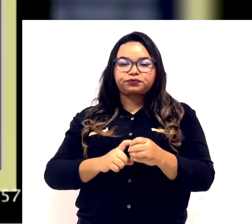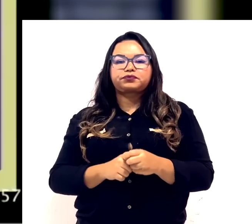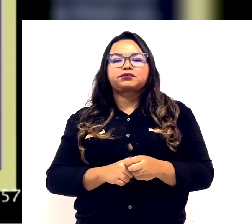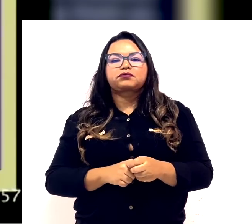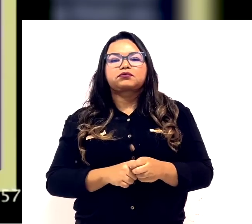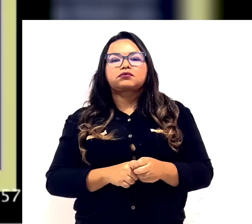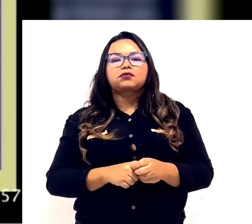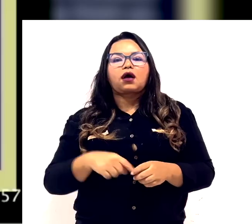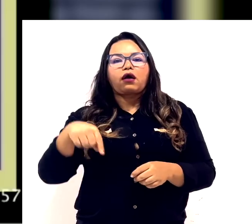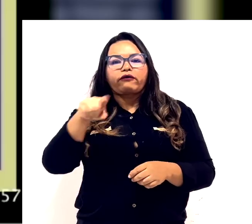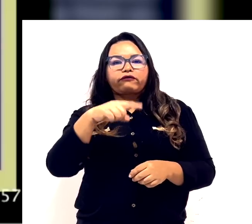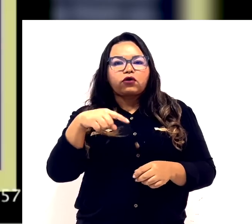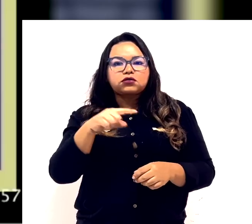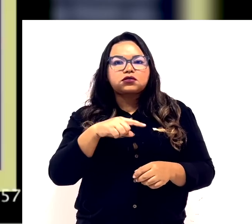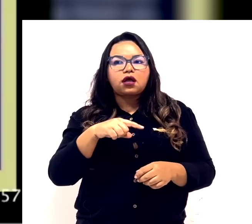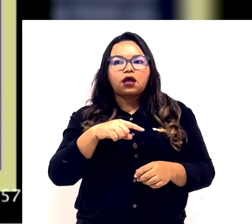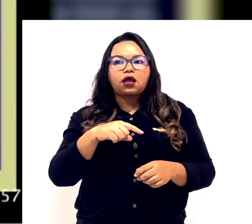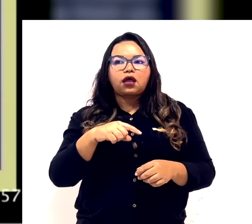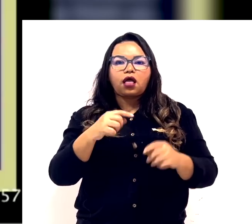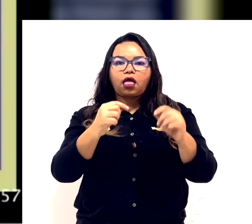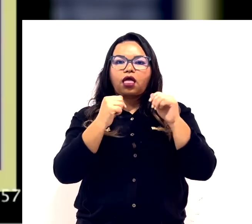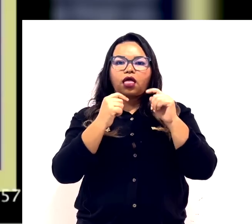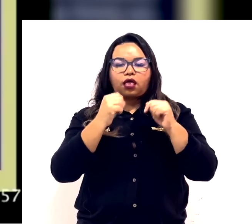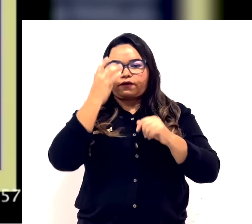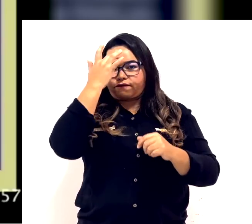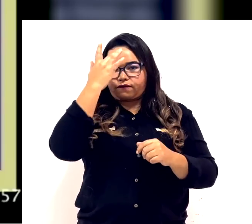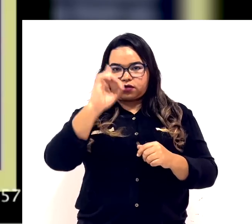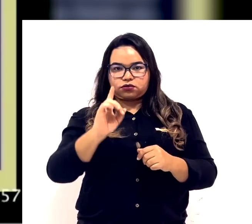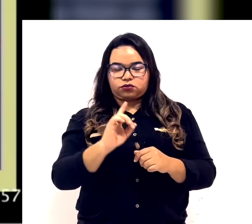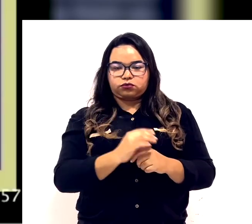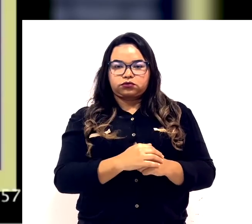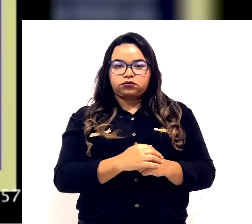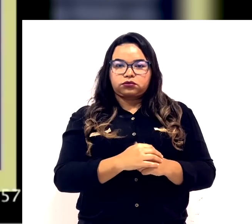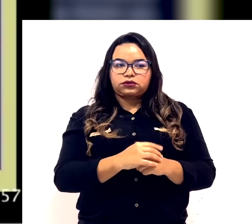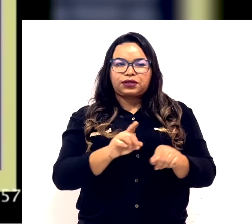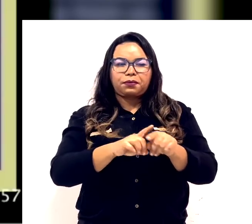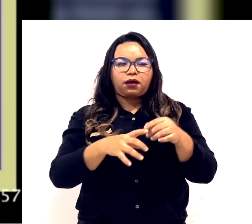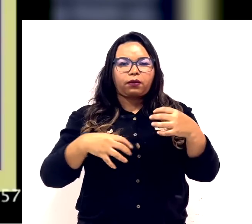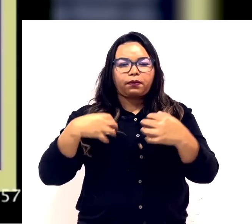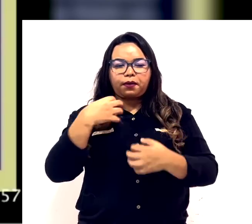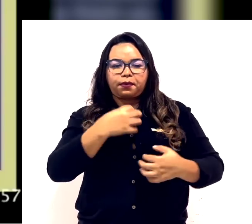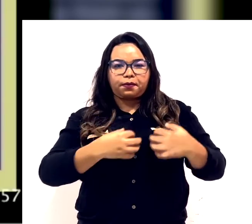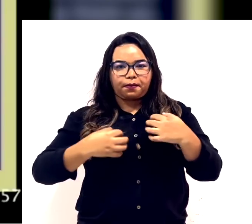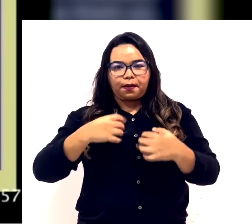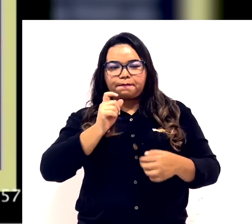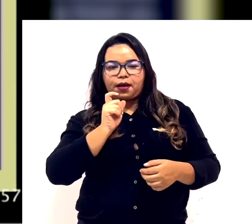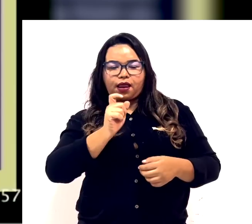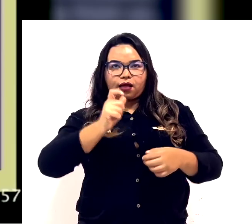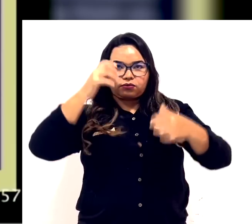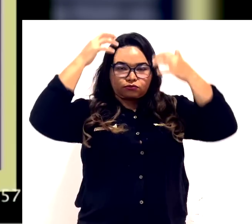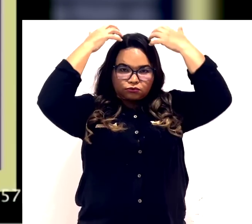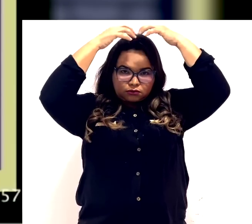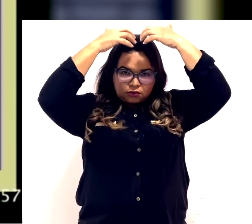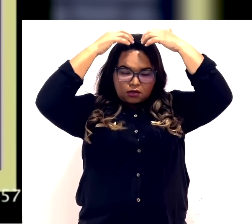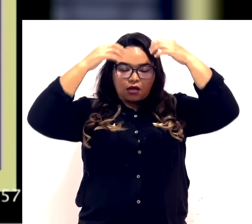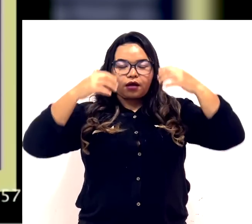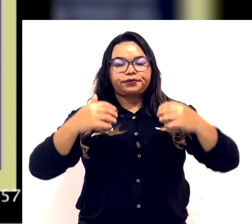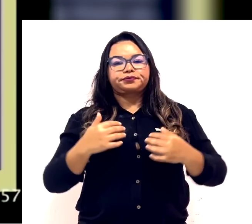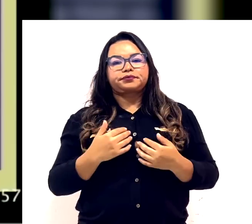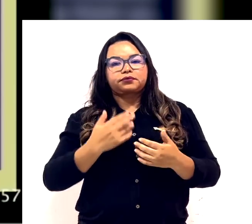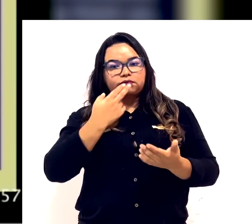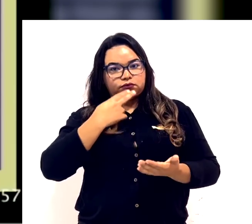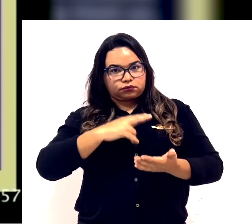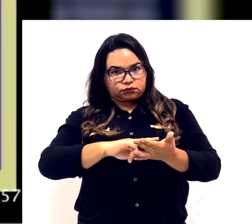entendimento, nem vos perturbeis por espírito, nem por palavra, nem por epístola, como se este dia de Cristo já estivesse